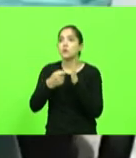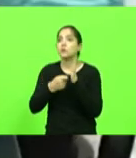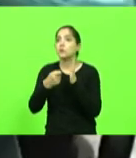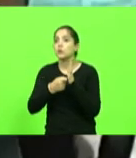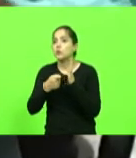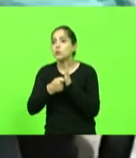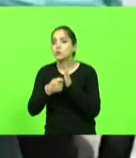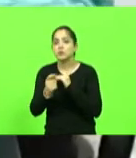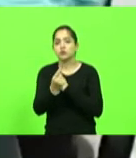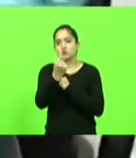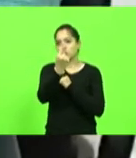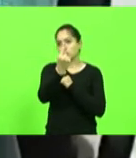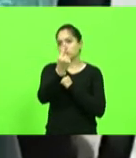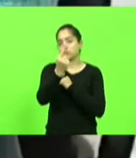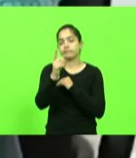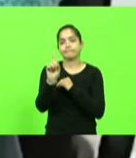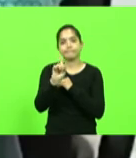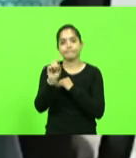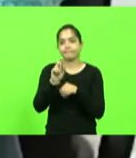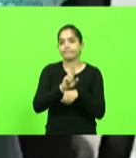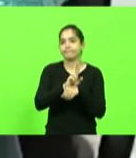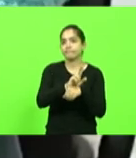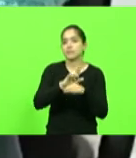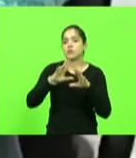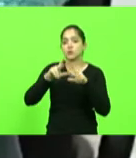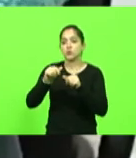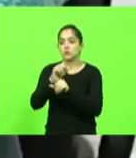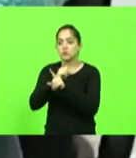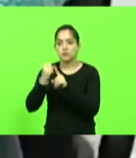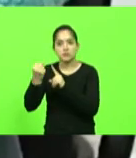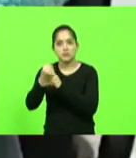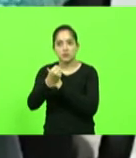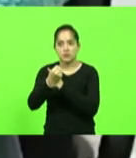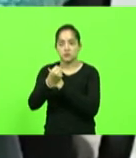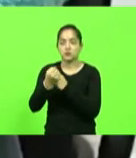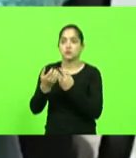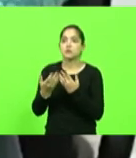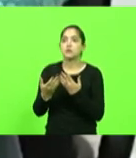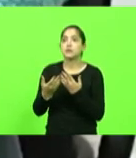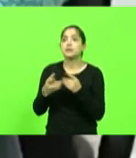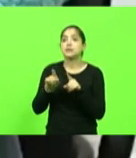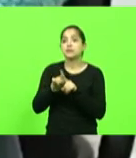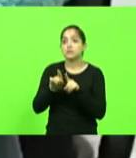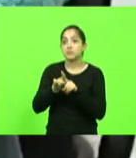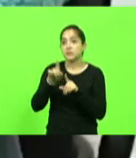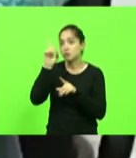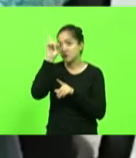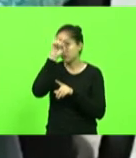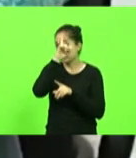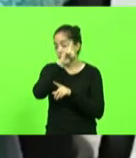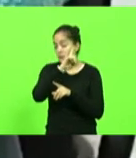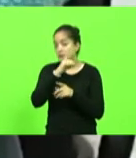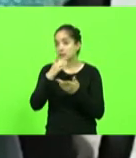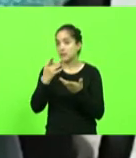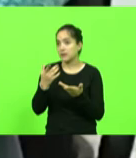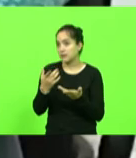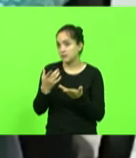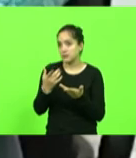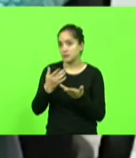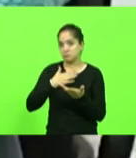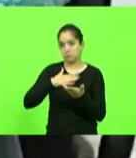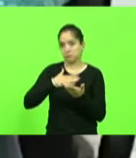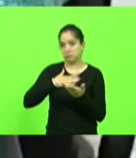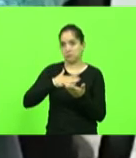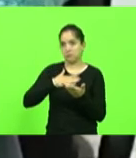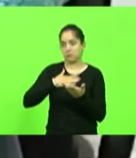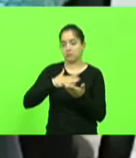somente dos representantes, né? É de toda uma sociedade, assim como as dificuldades do Estado também não estão na minha pessoa,